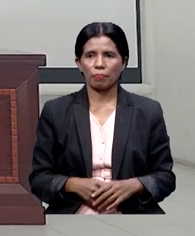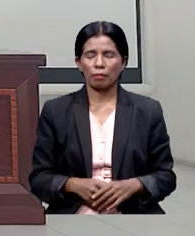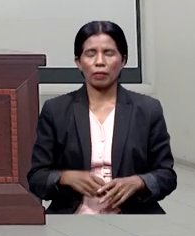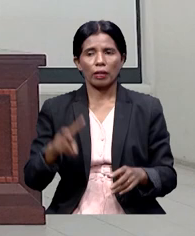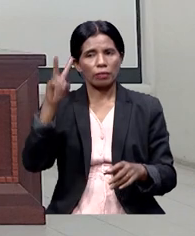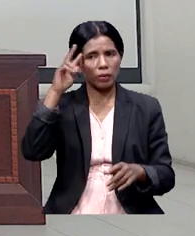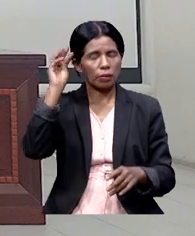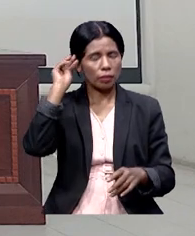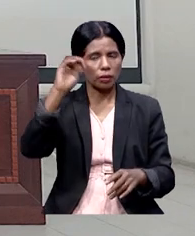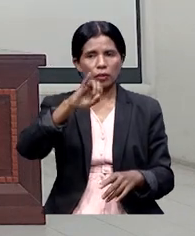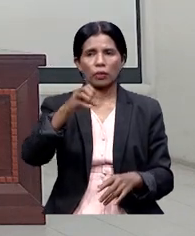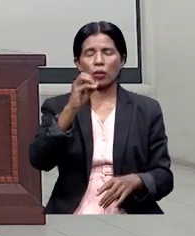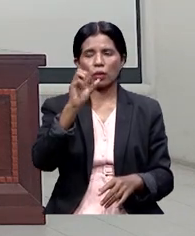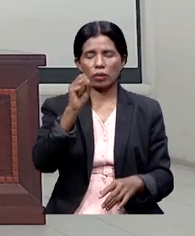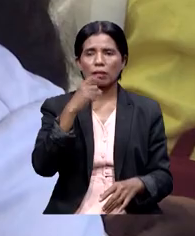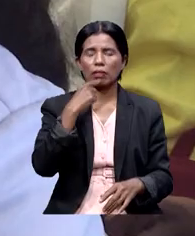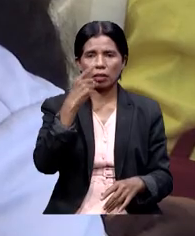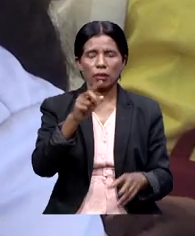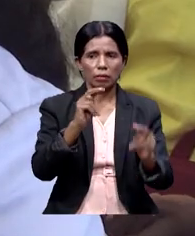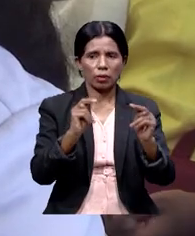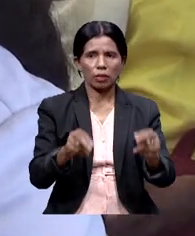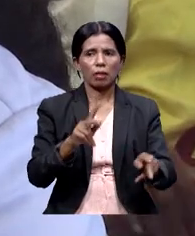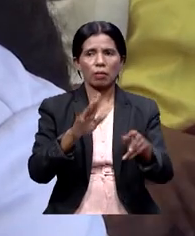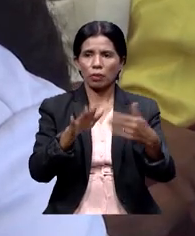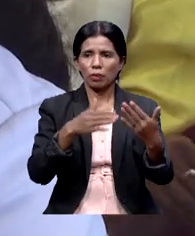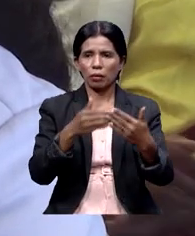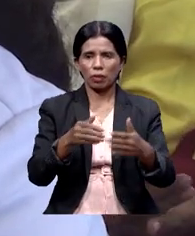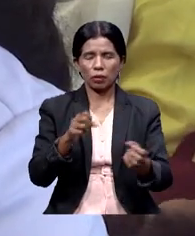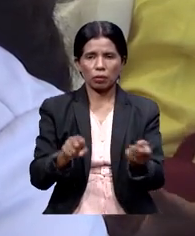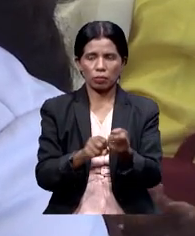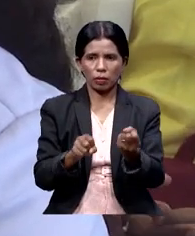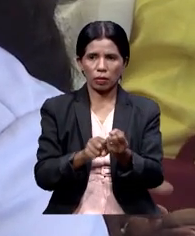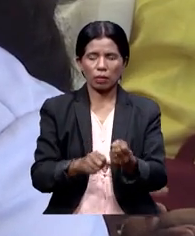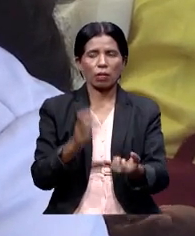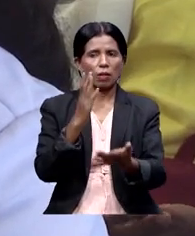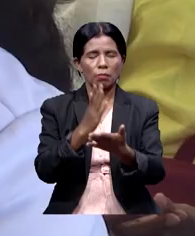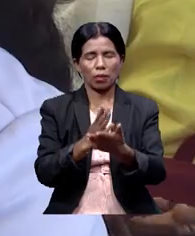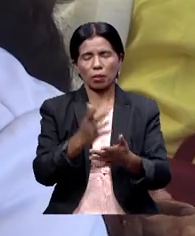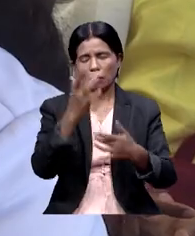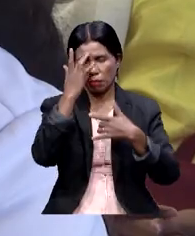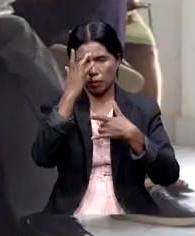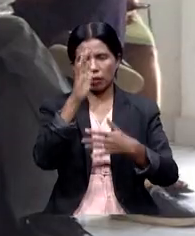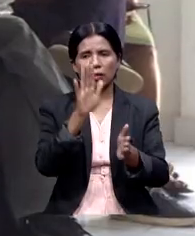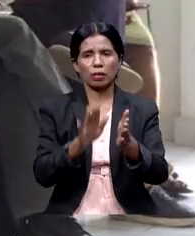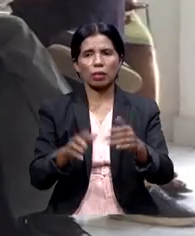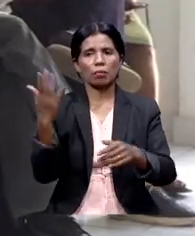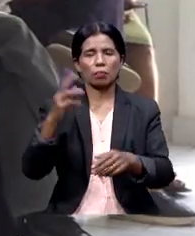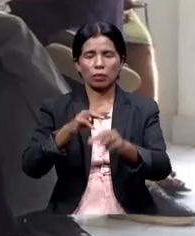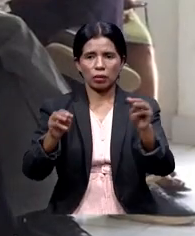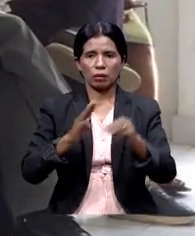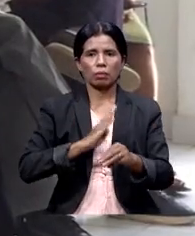Vice-ministro Saúde José Dujeres Magno Hateten precisa a sociedade roto na contribuição para a prevenção ou de reduz moras e a município de Baucau.